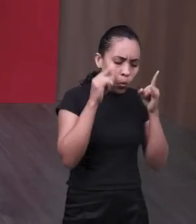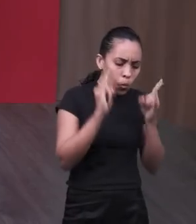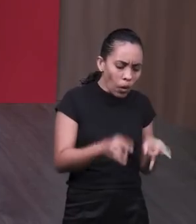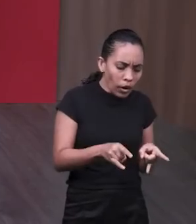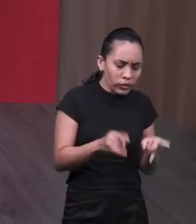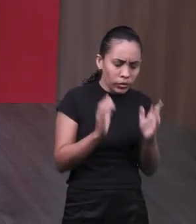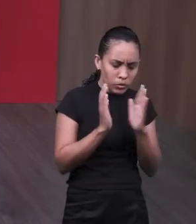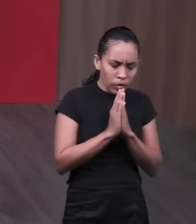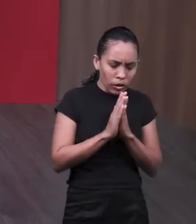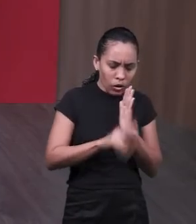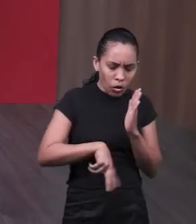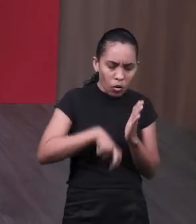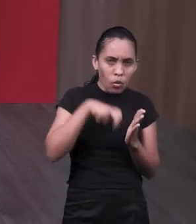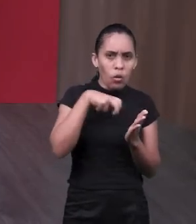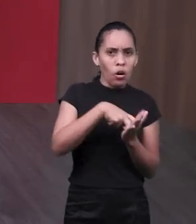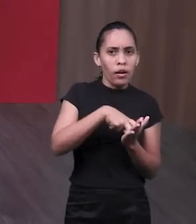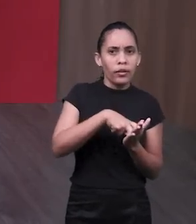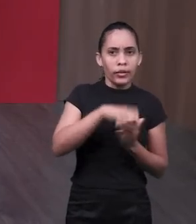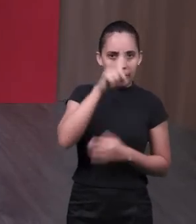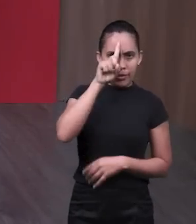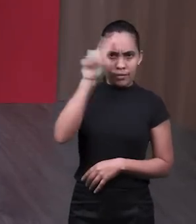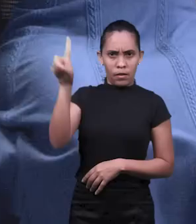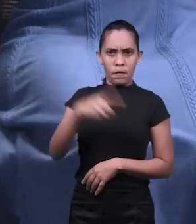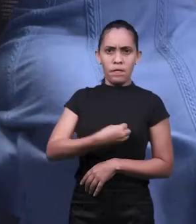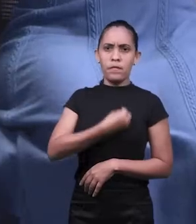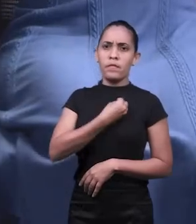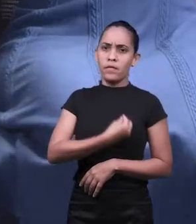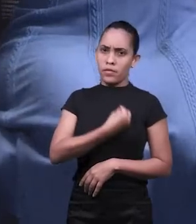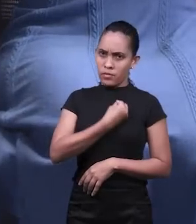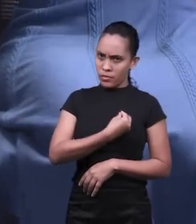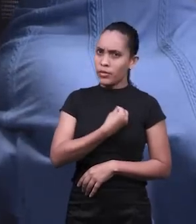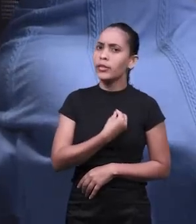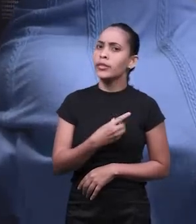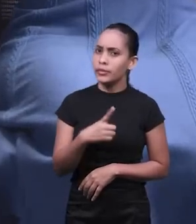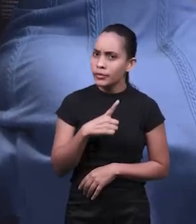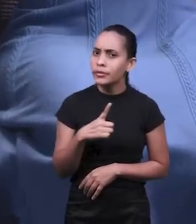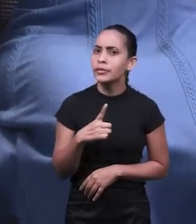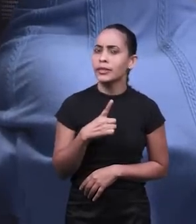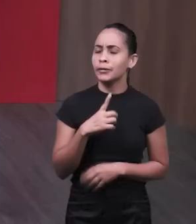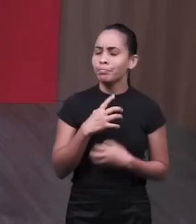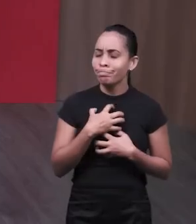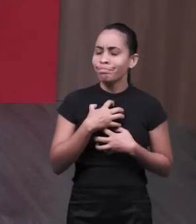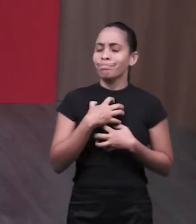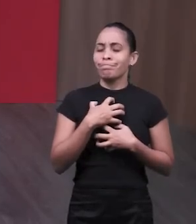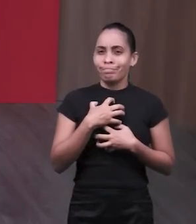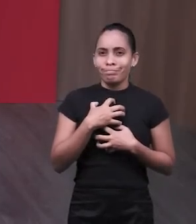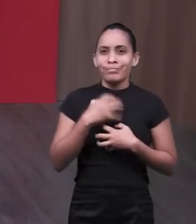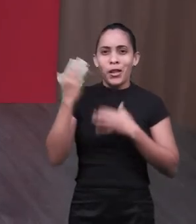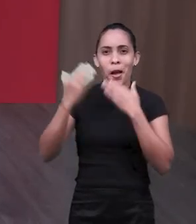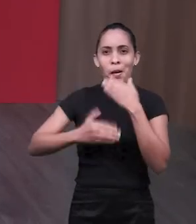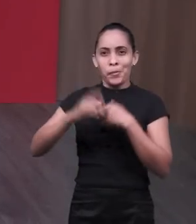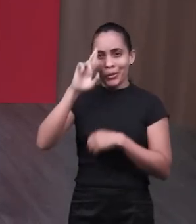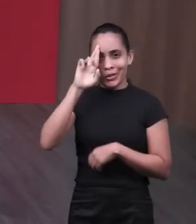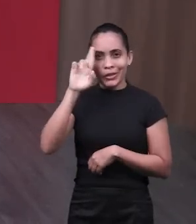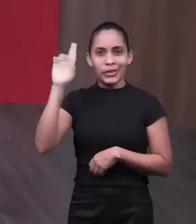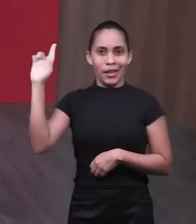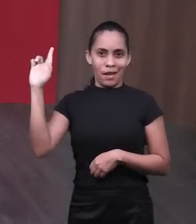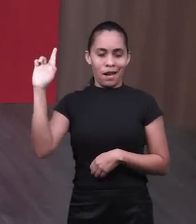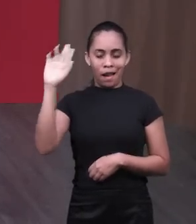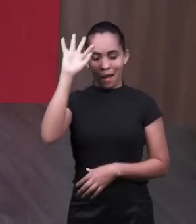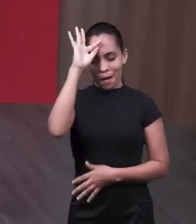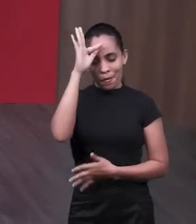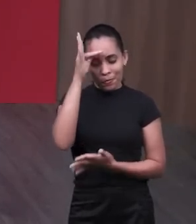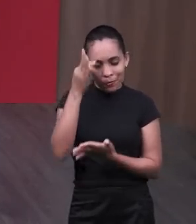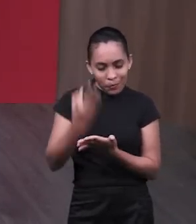ajoelha, ora e tem certeza que Deus existe. Porque quando ele Glória a ora, Deus. ele sente a presença do Senhor. Claro. Glória a Deus. A fé e